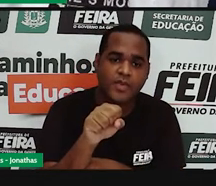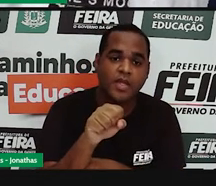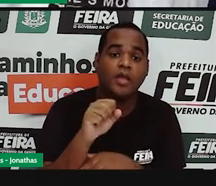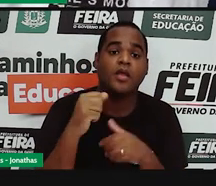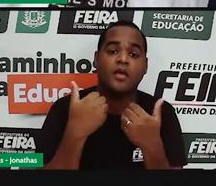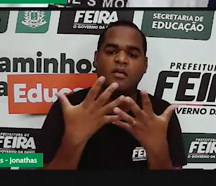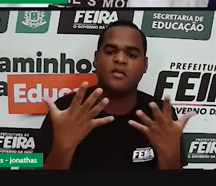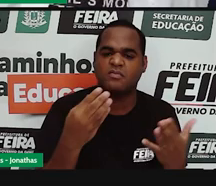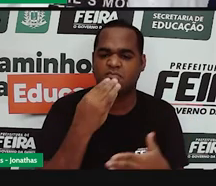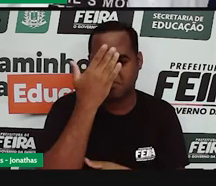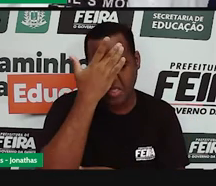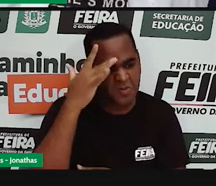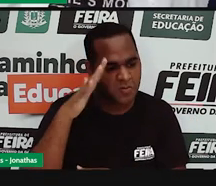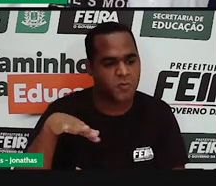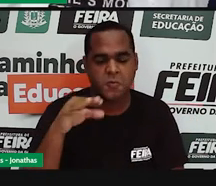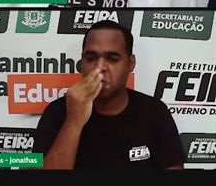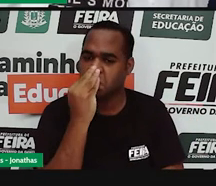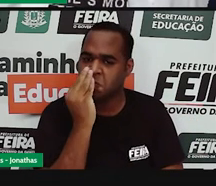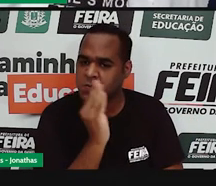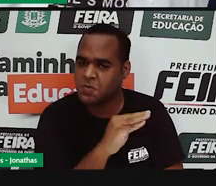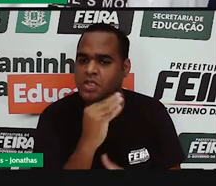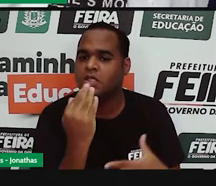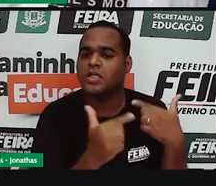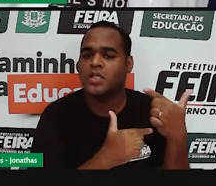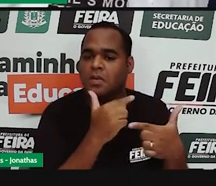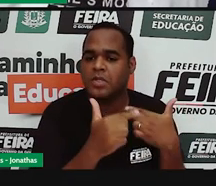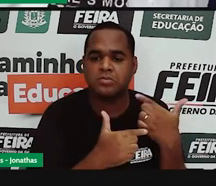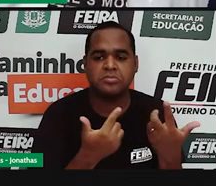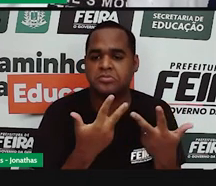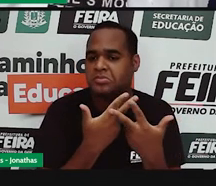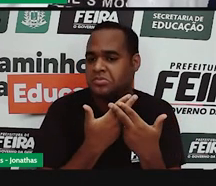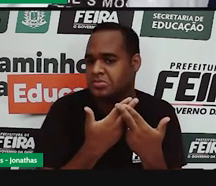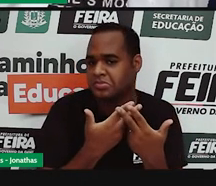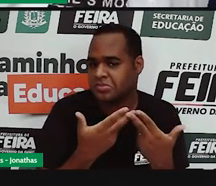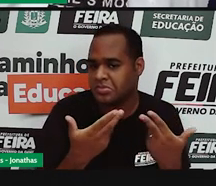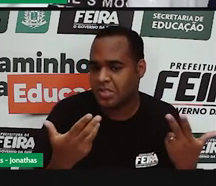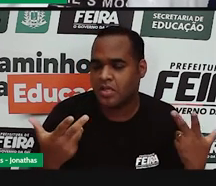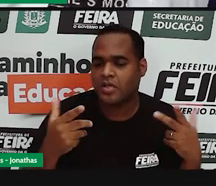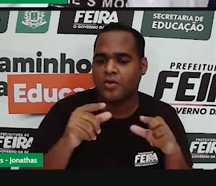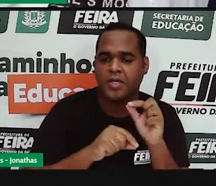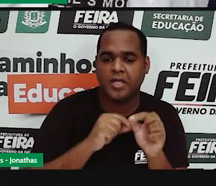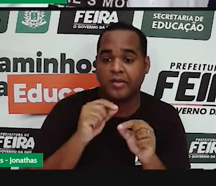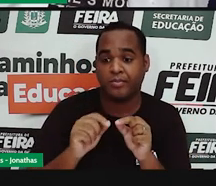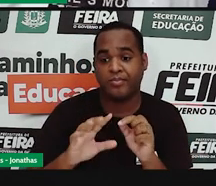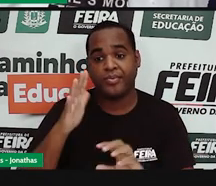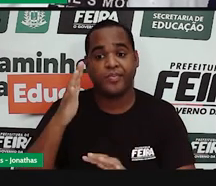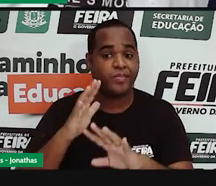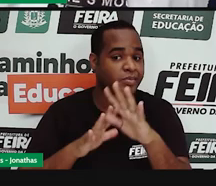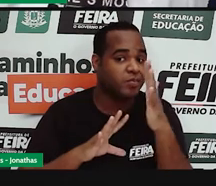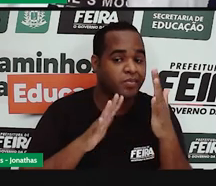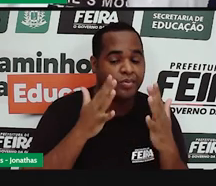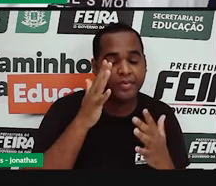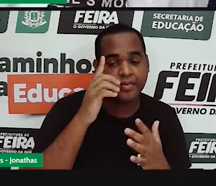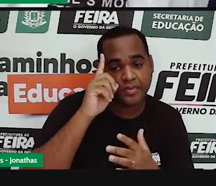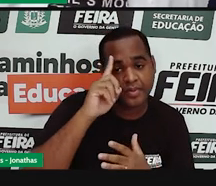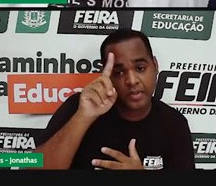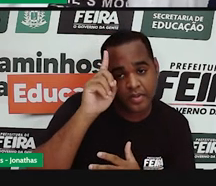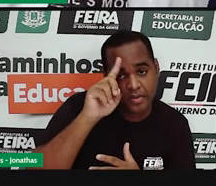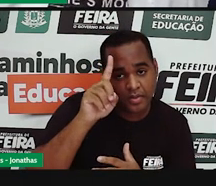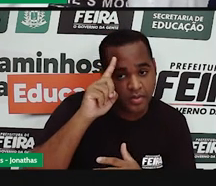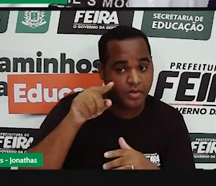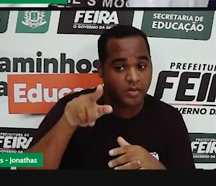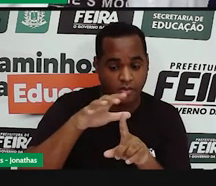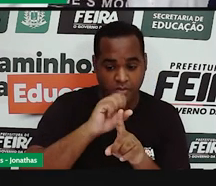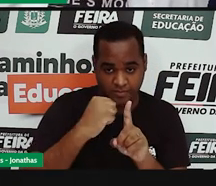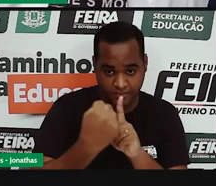um desprezo tão grande pelo trabalho, pelas questões do dia a dia, numa sociedade como a grega, por